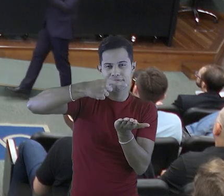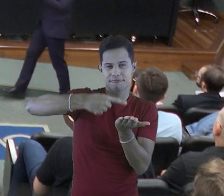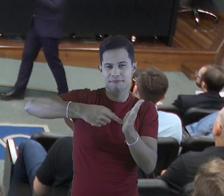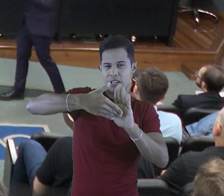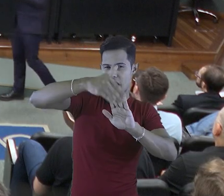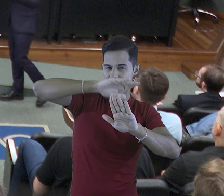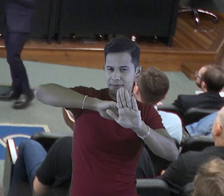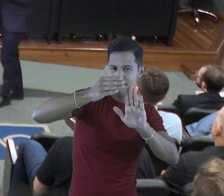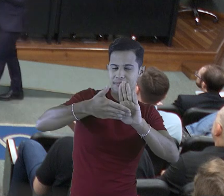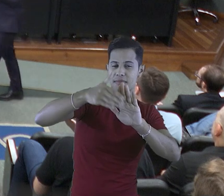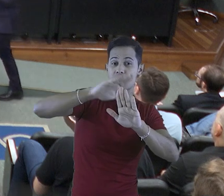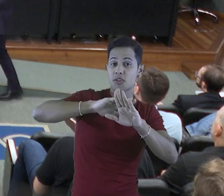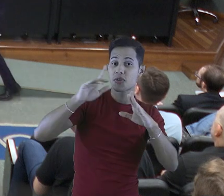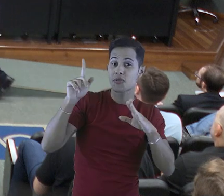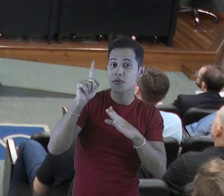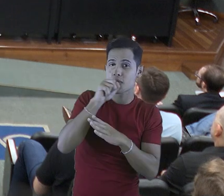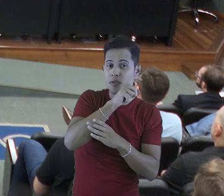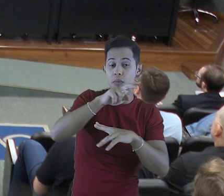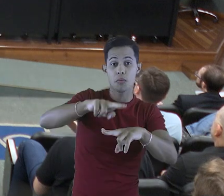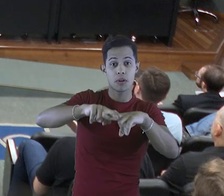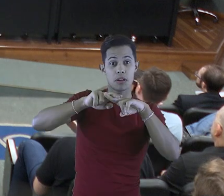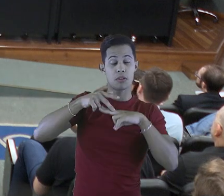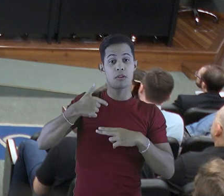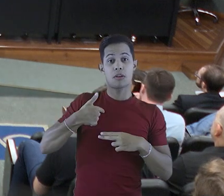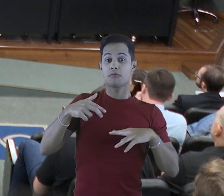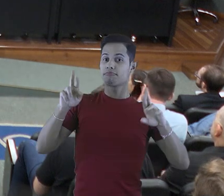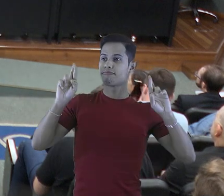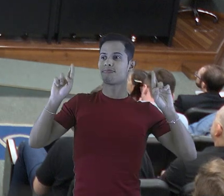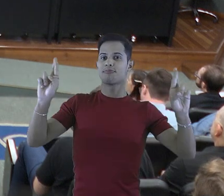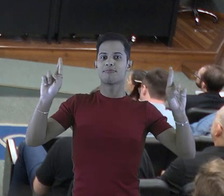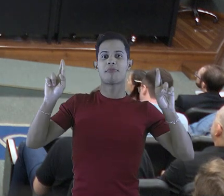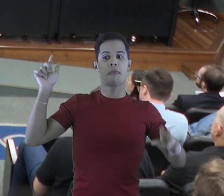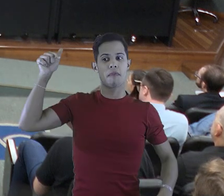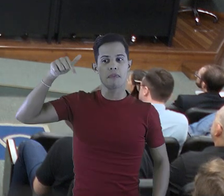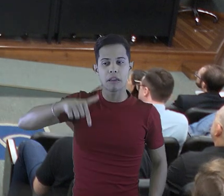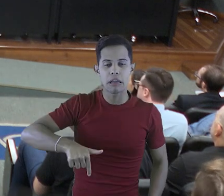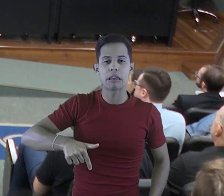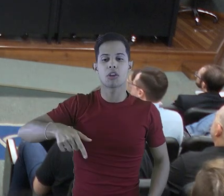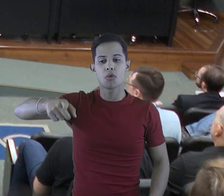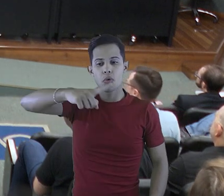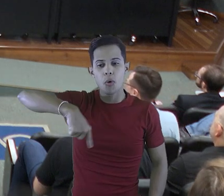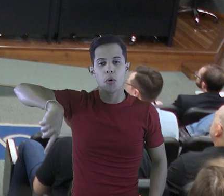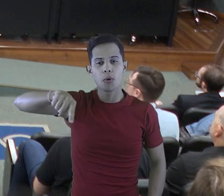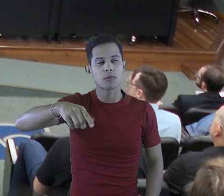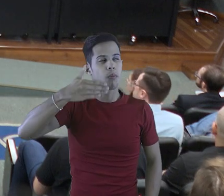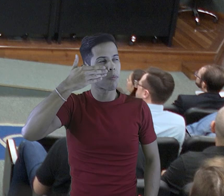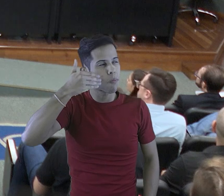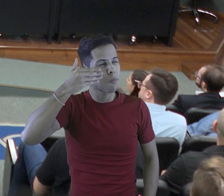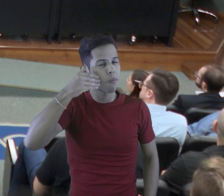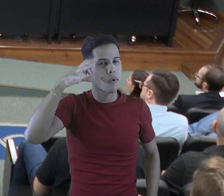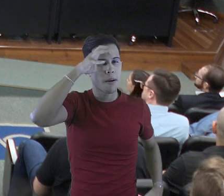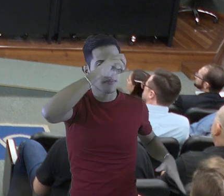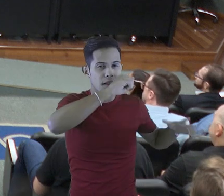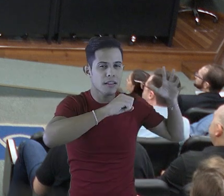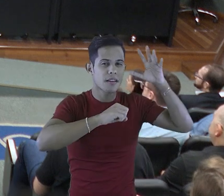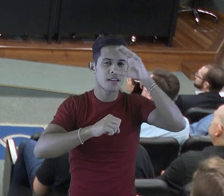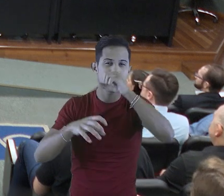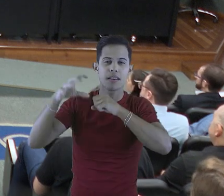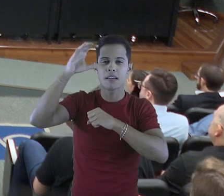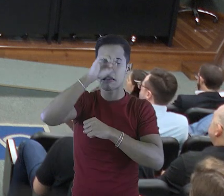agradecer. E eu espero cumprir aqui com o objetivo desejado por vocês, que é trazer